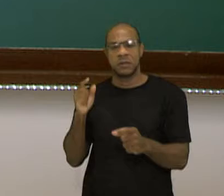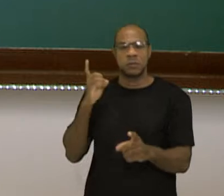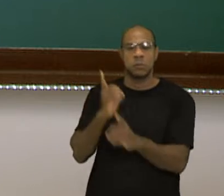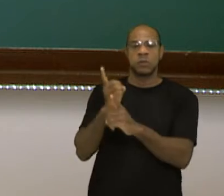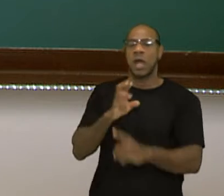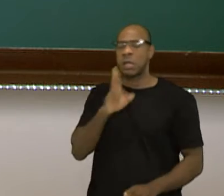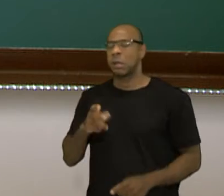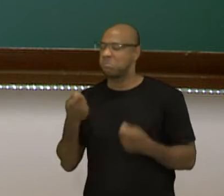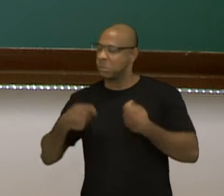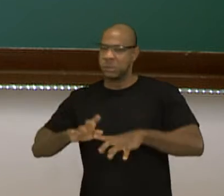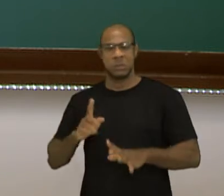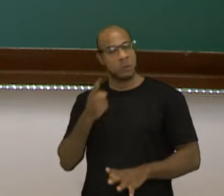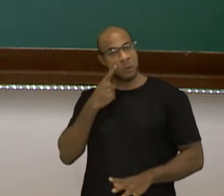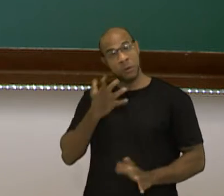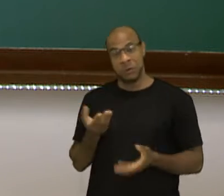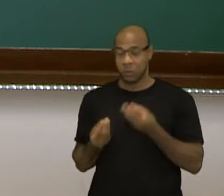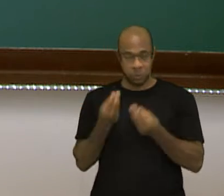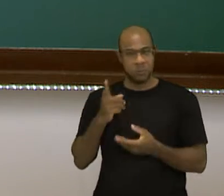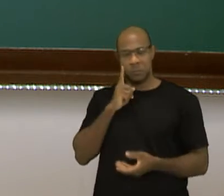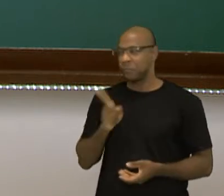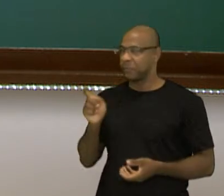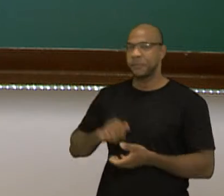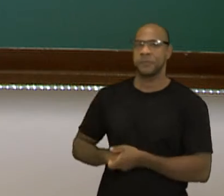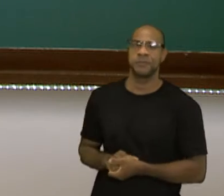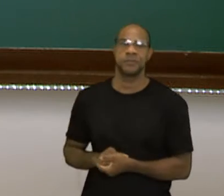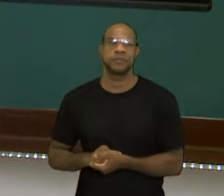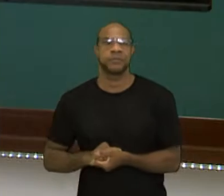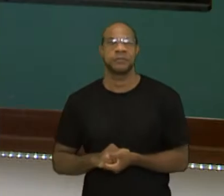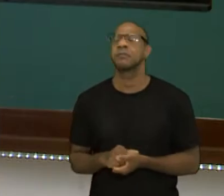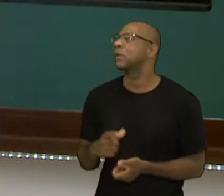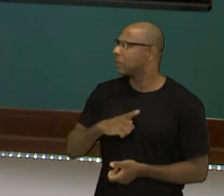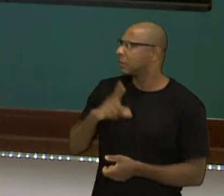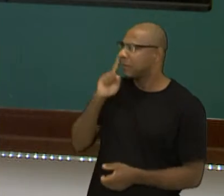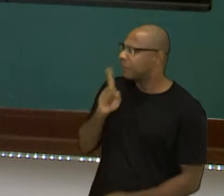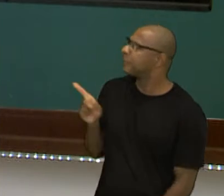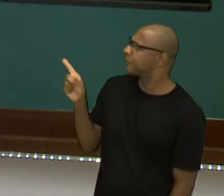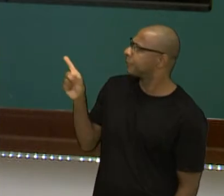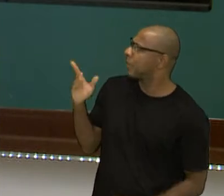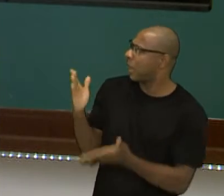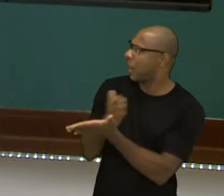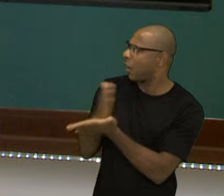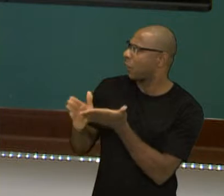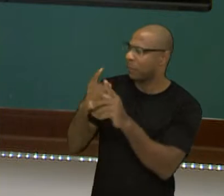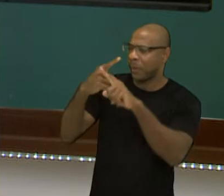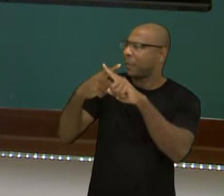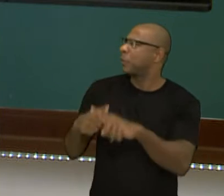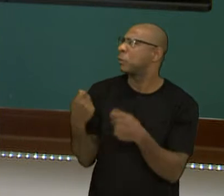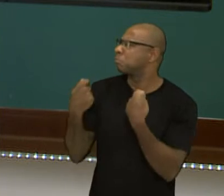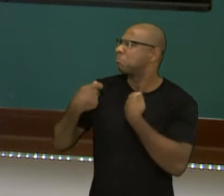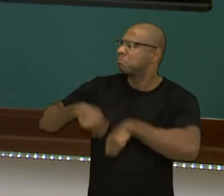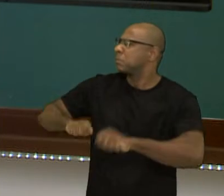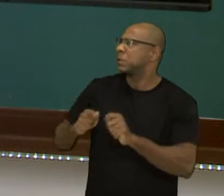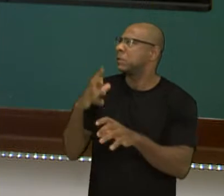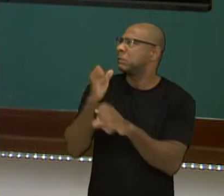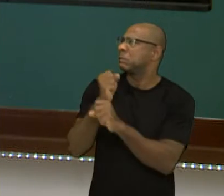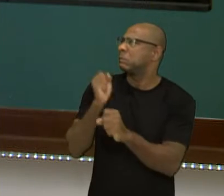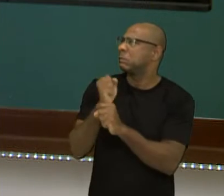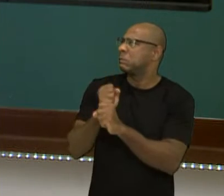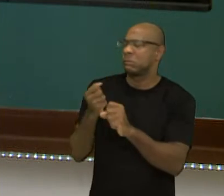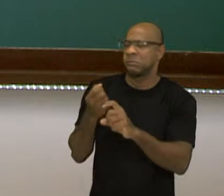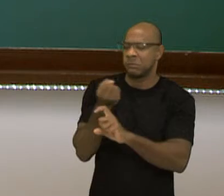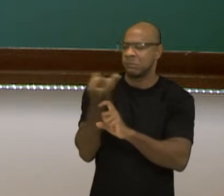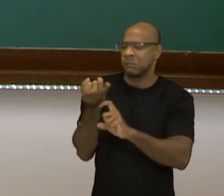o resultado. Sabiam que existe isso? Algumas potenciações que não precisamos calcular a